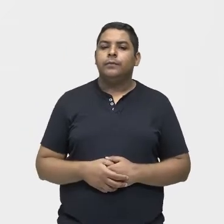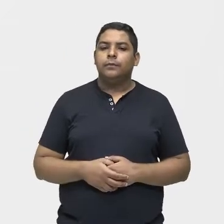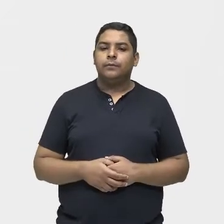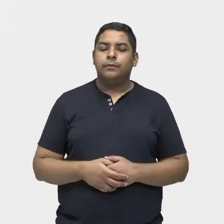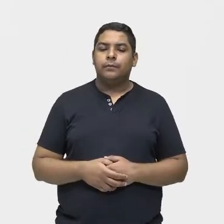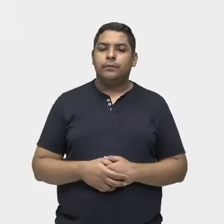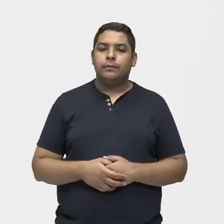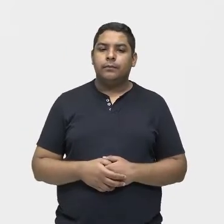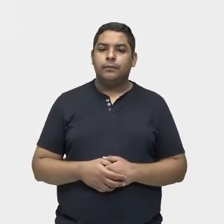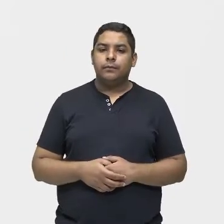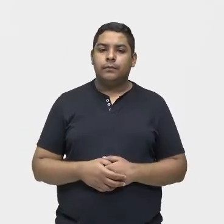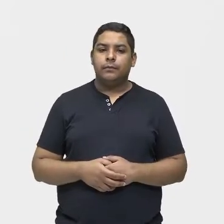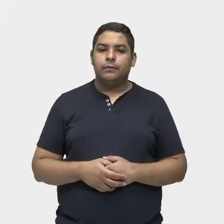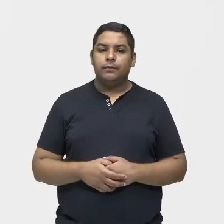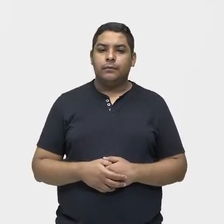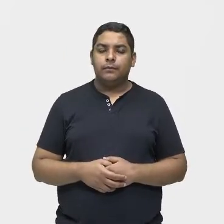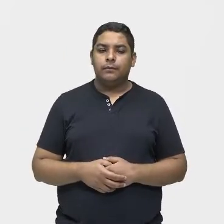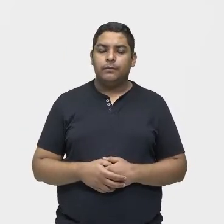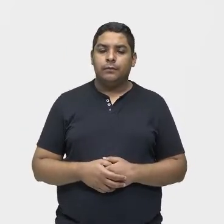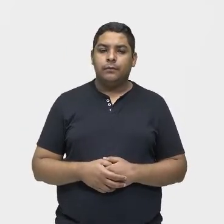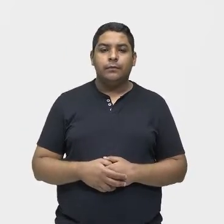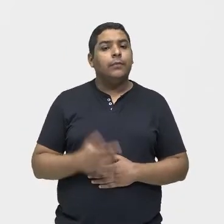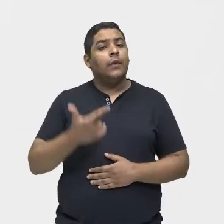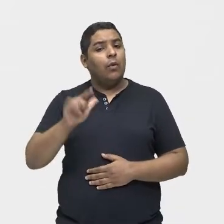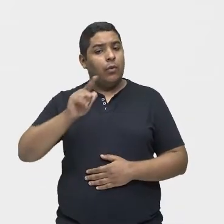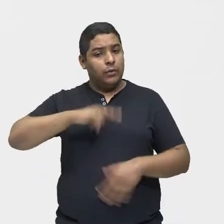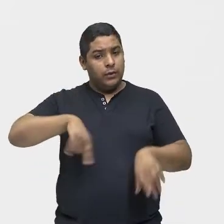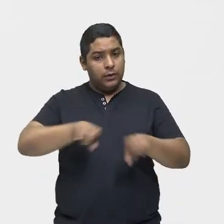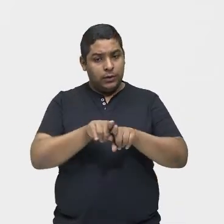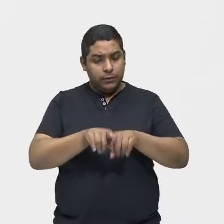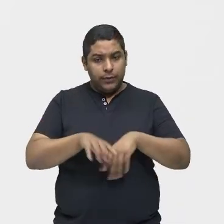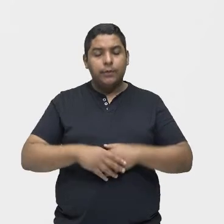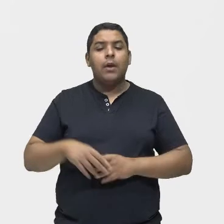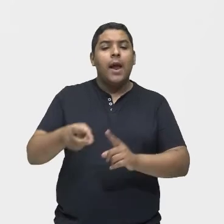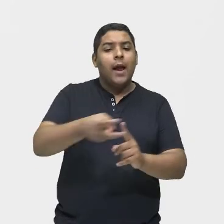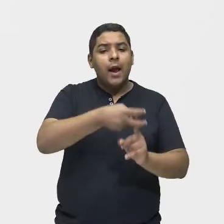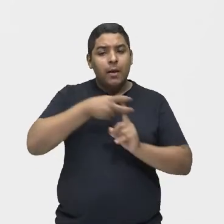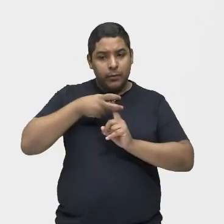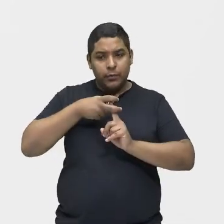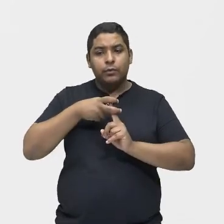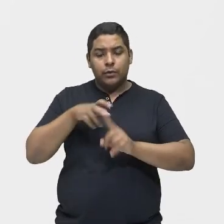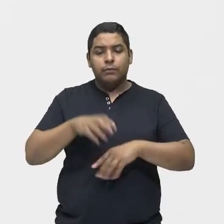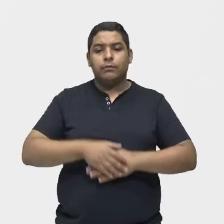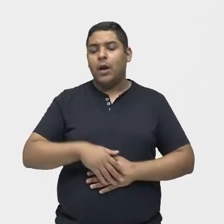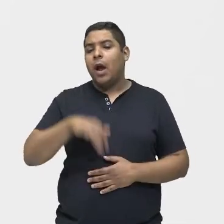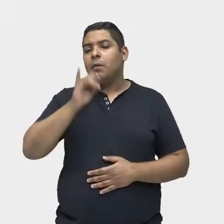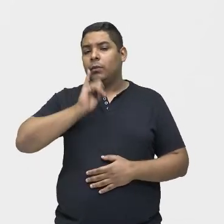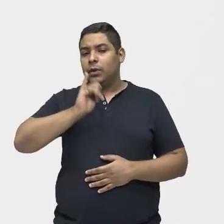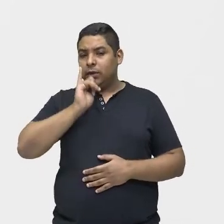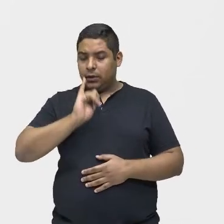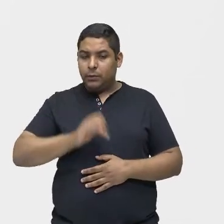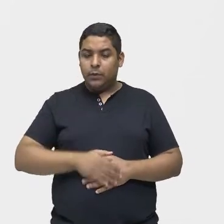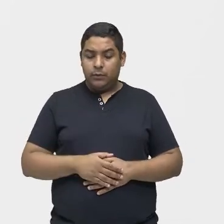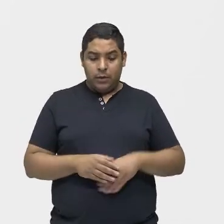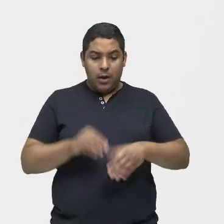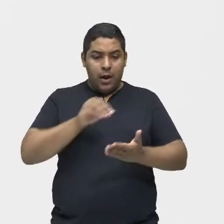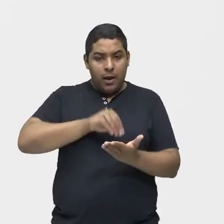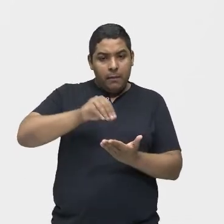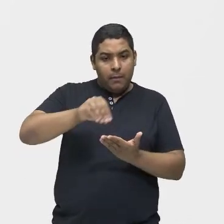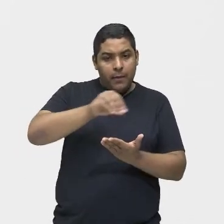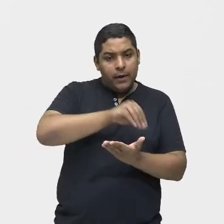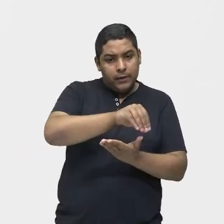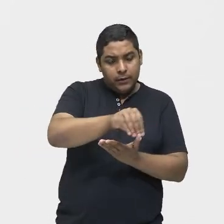ameaçadas. Essa é uma forma de escapar do cheque, né? Fazendo a fuga. Mas outra forma é causando uma obstrução,